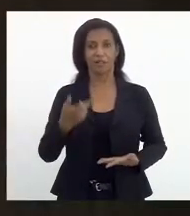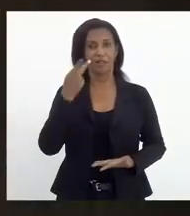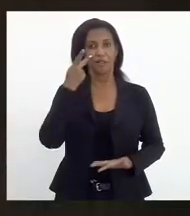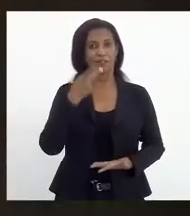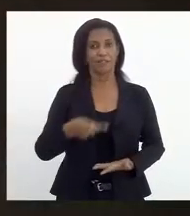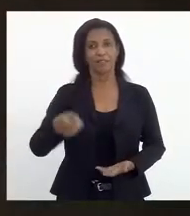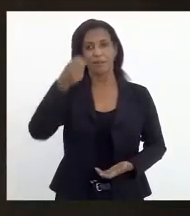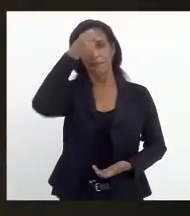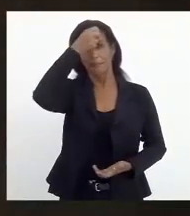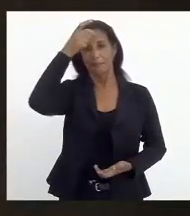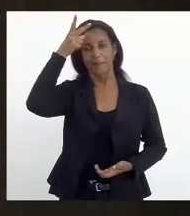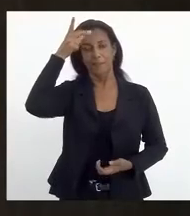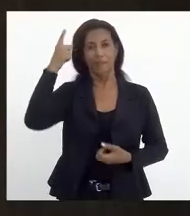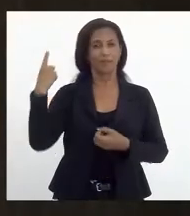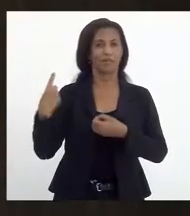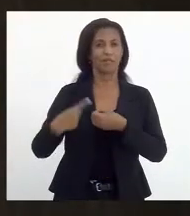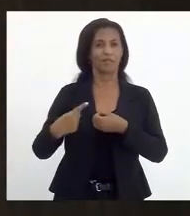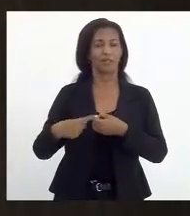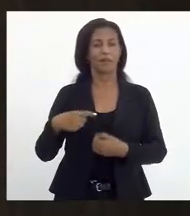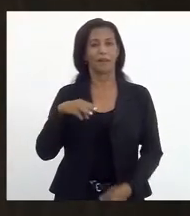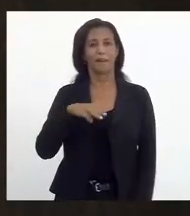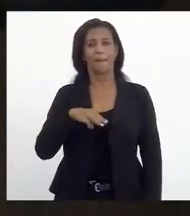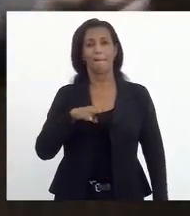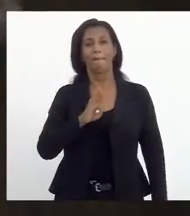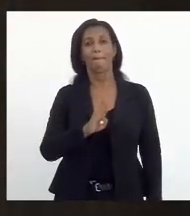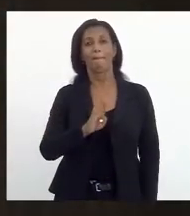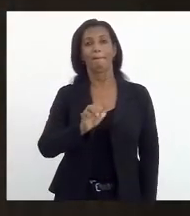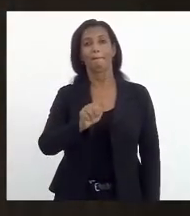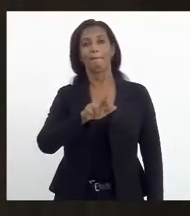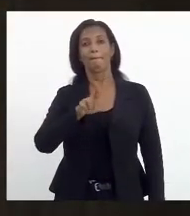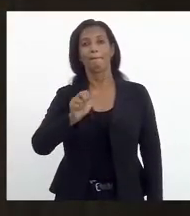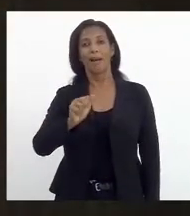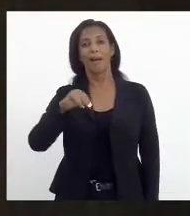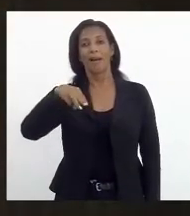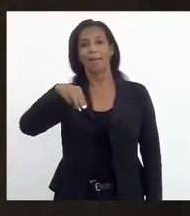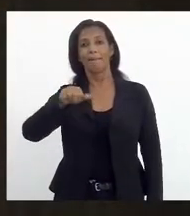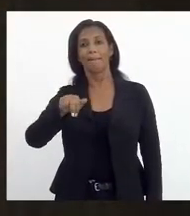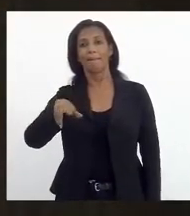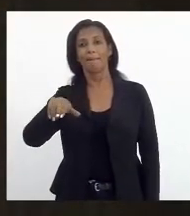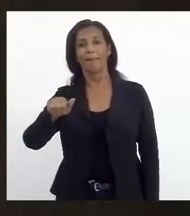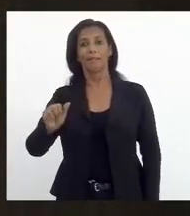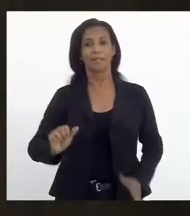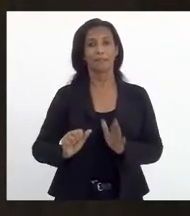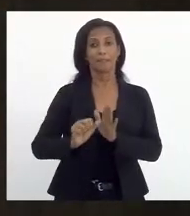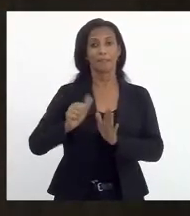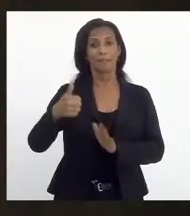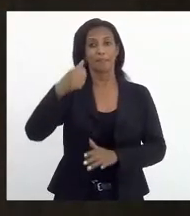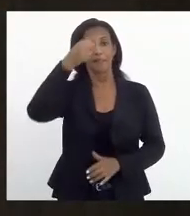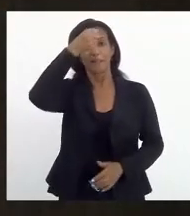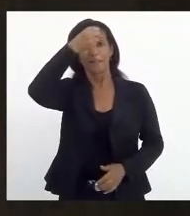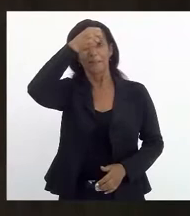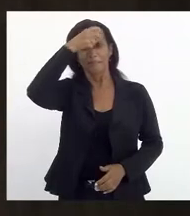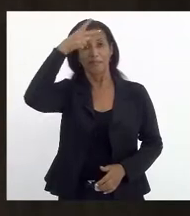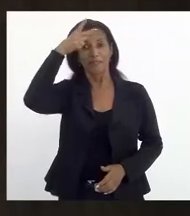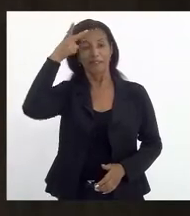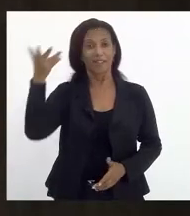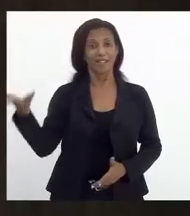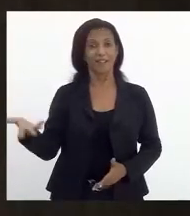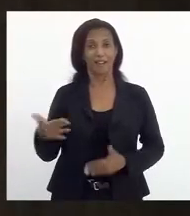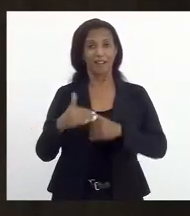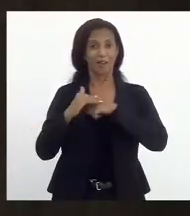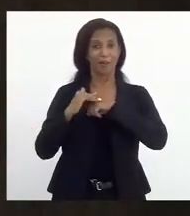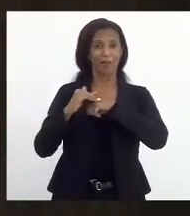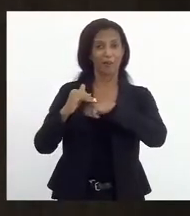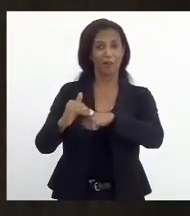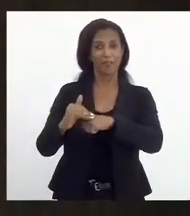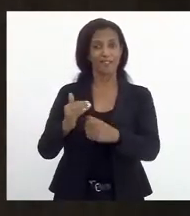do prefeito do município de Barra Mansa, prefeito Rodrigo Dabi, que vai ser o primeiro prefeito do Estado do Rio de Janeiro a conversar